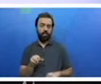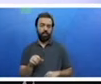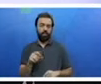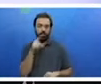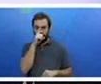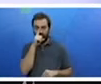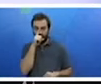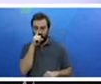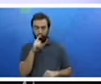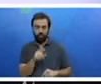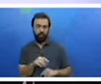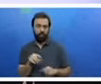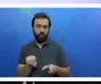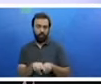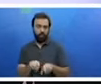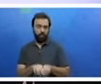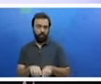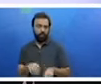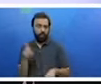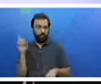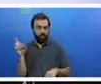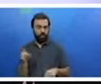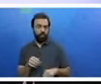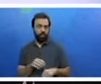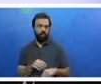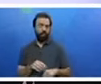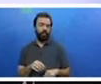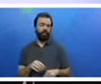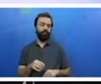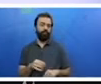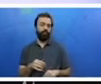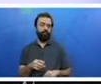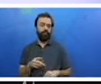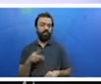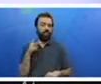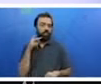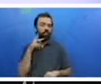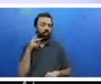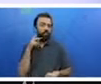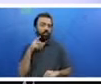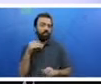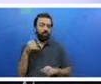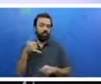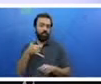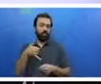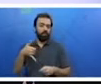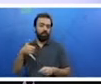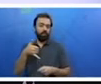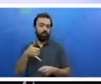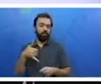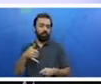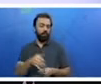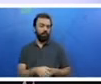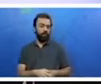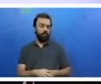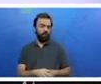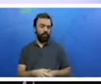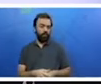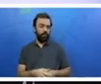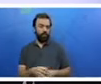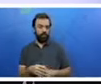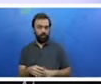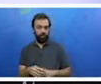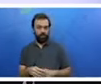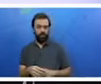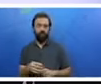acético. Ele é um ácido que pode ser encontrado no vinagre, um tempero utilizado no preparo de alimentos. O vinagre